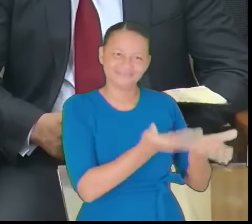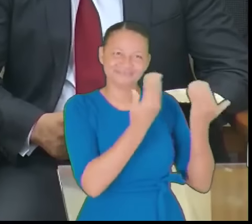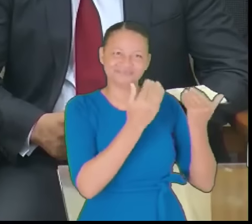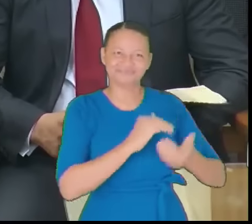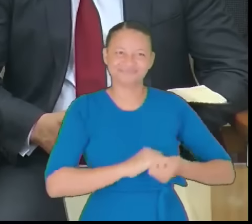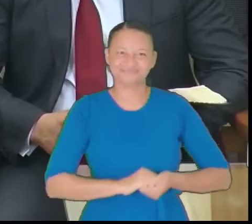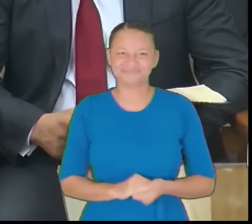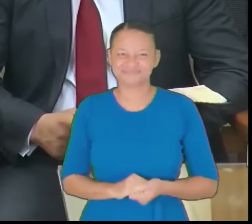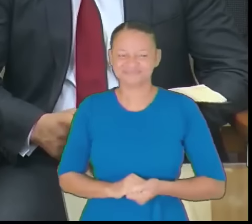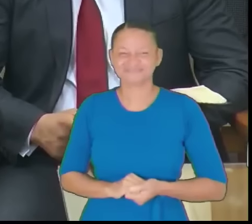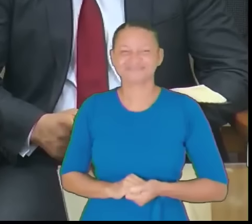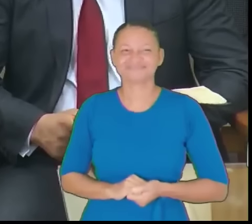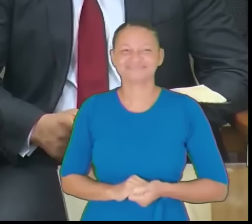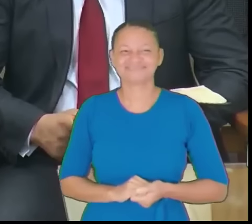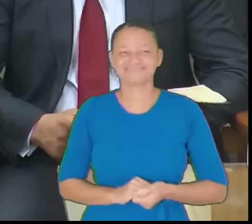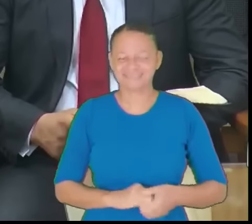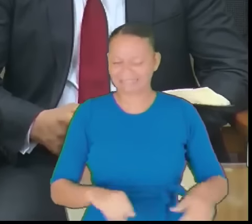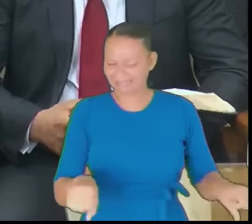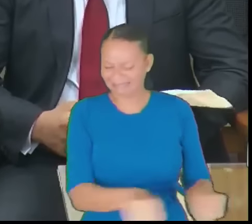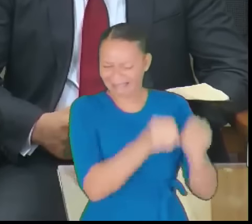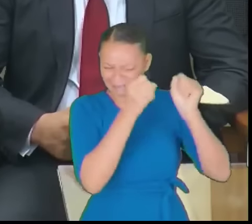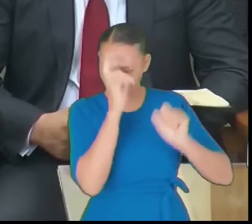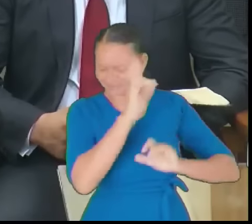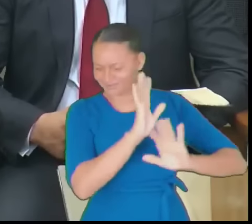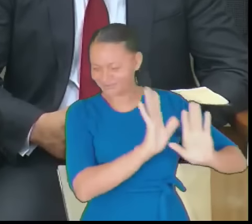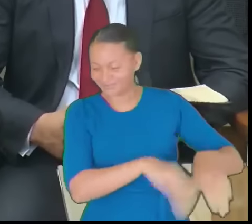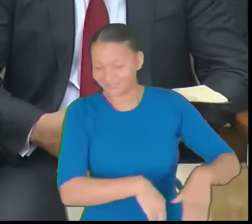Deus. Quebra, Senhor. Glória a Deus, né?